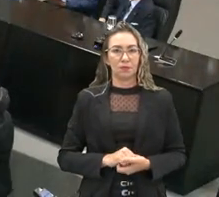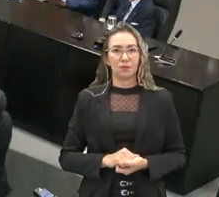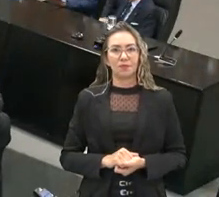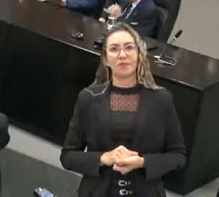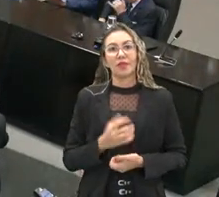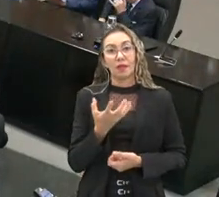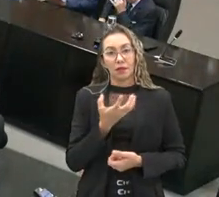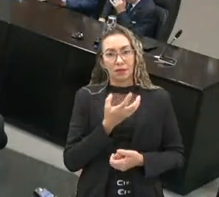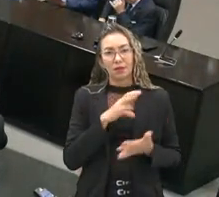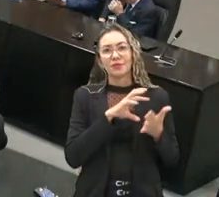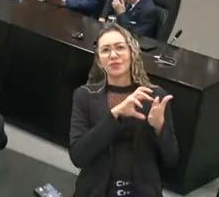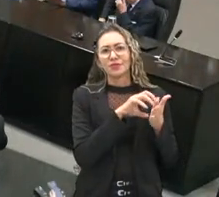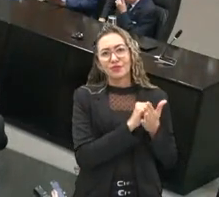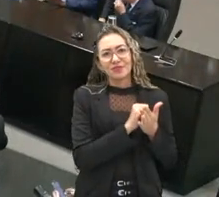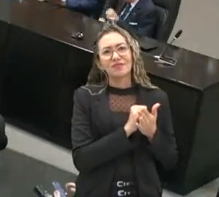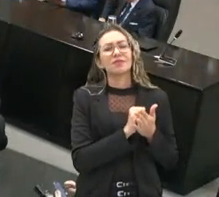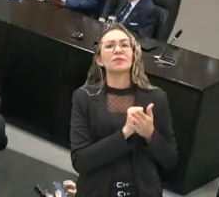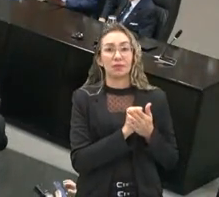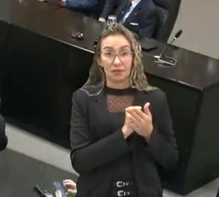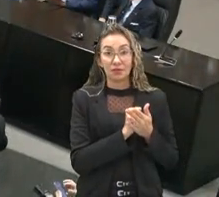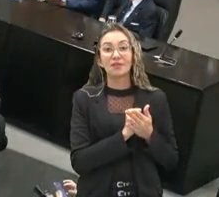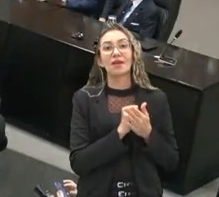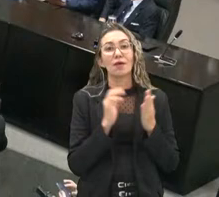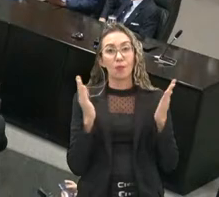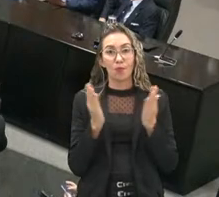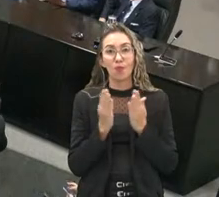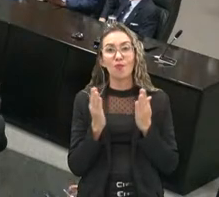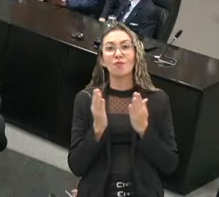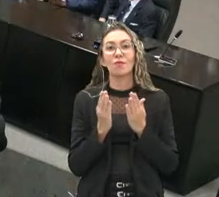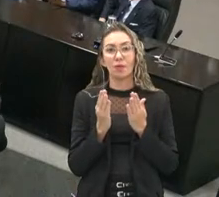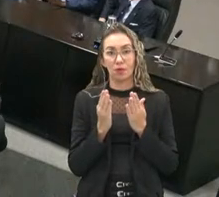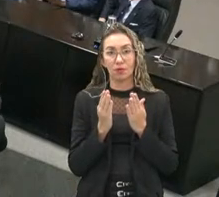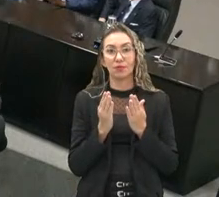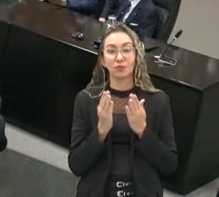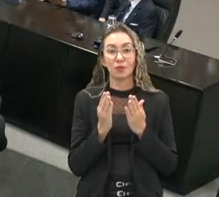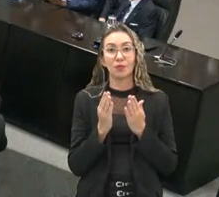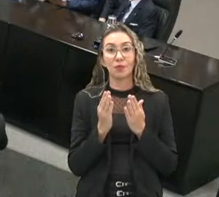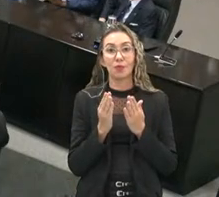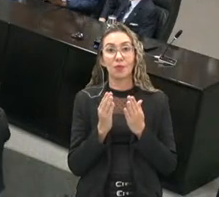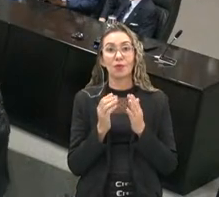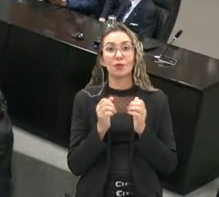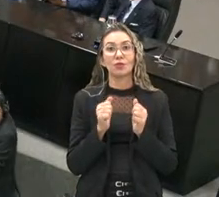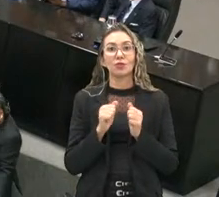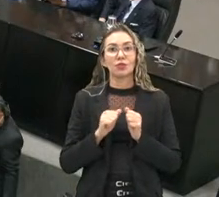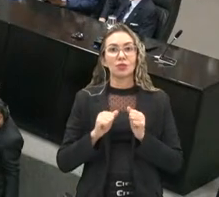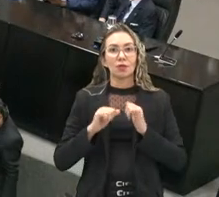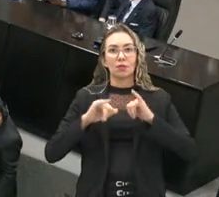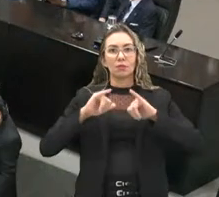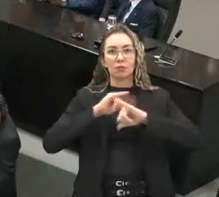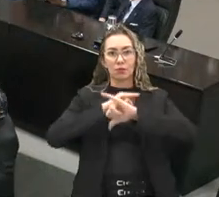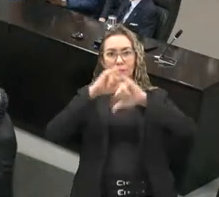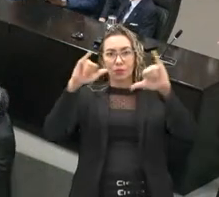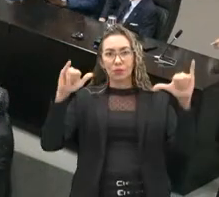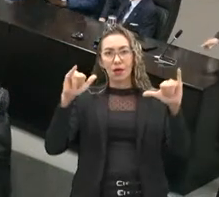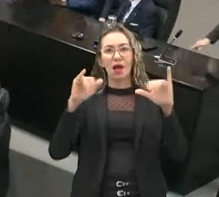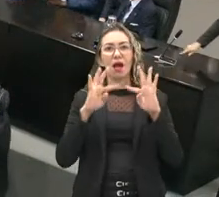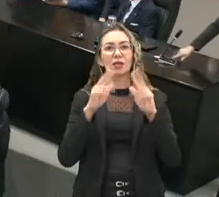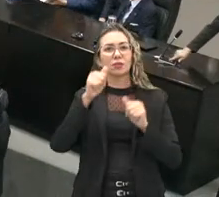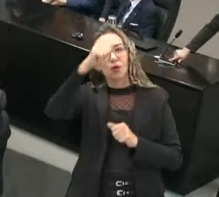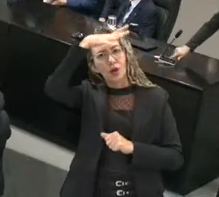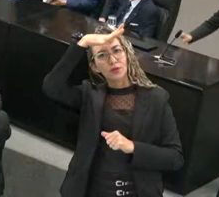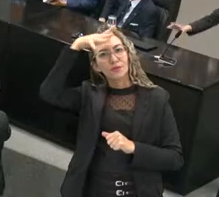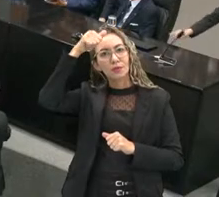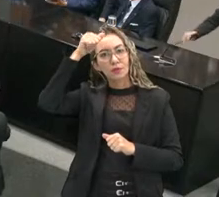Queremos registrar que essa solenidade também está sendo transmitida ao vivo para todo o Mato Grosso pela